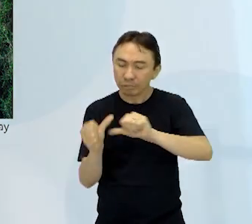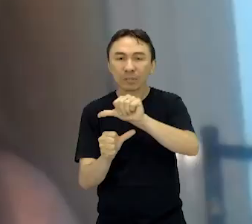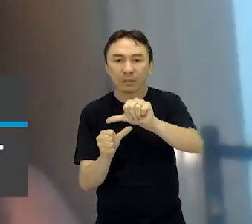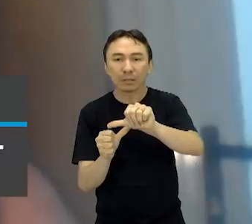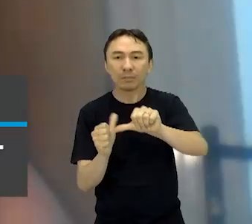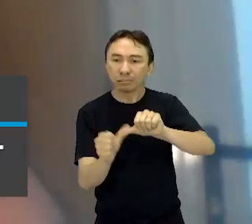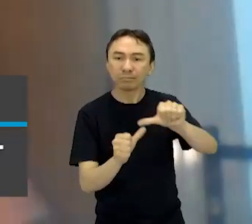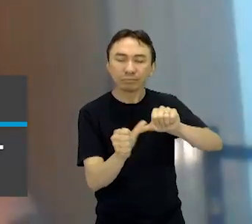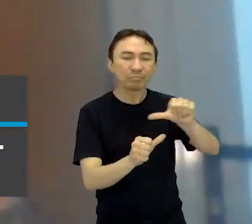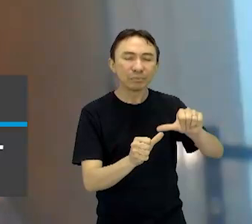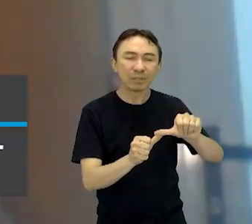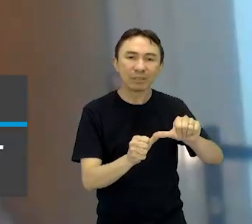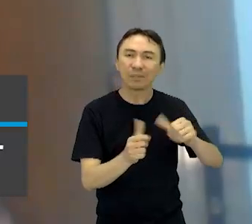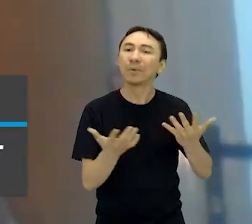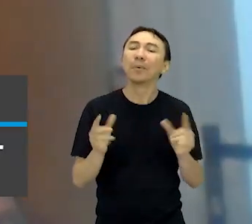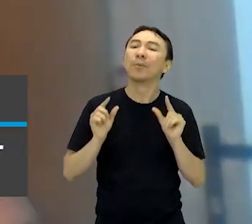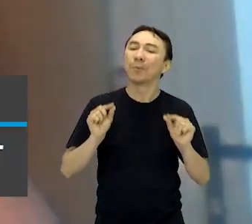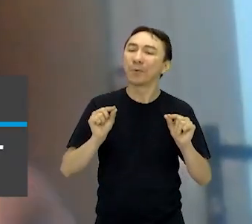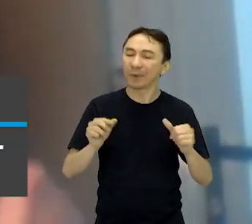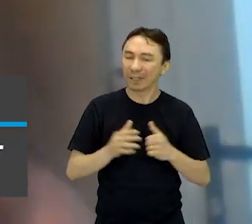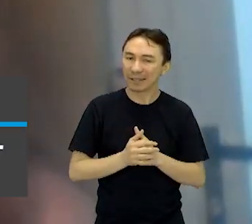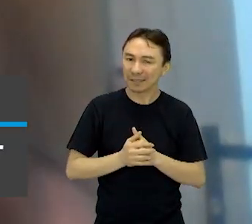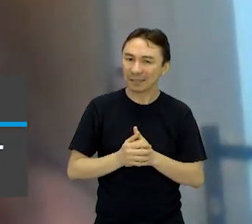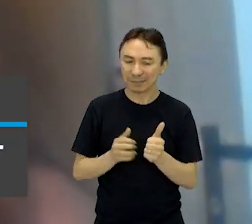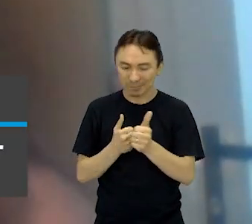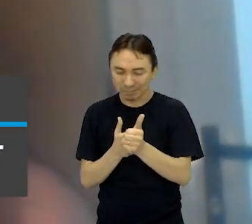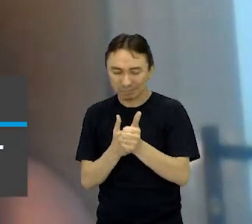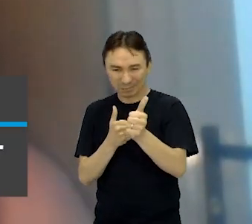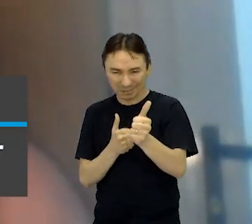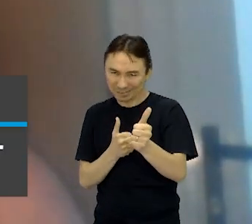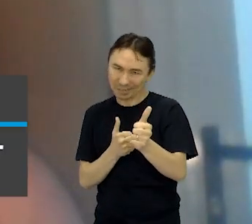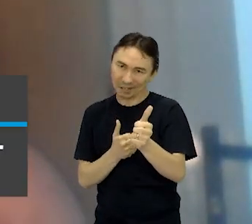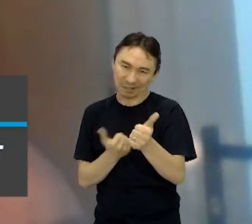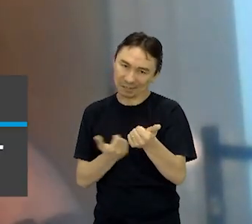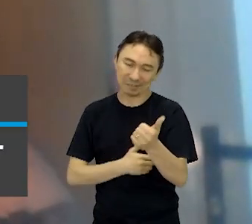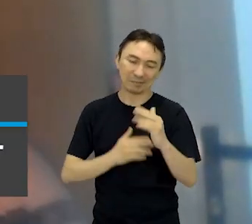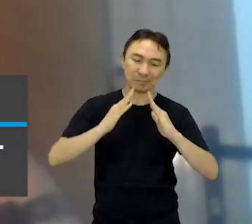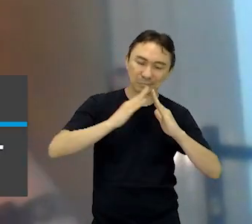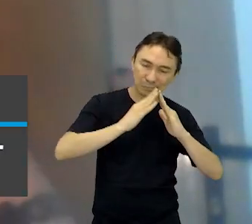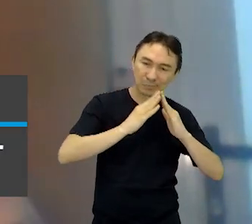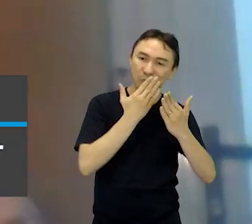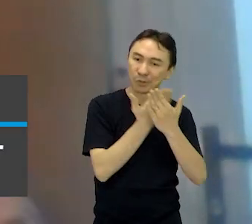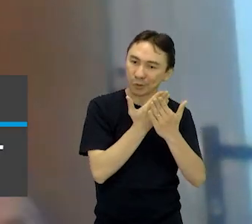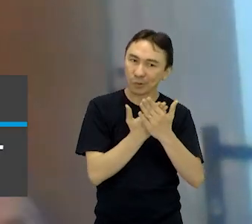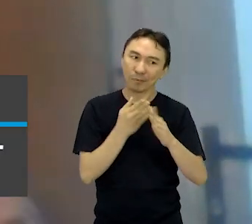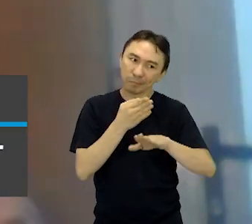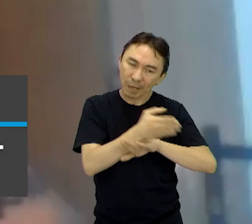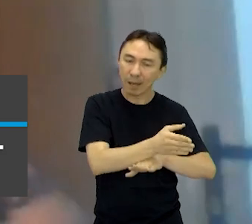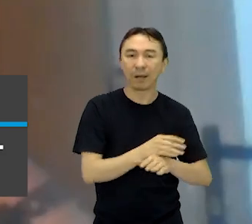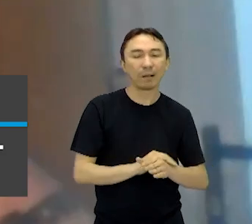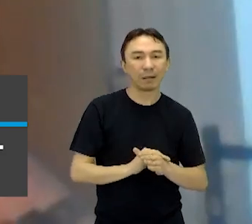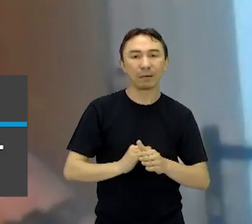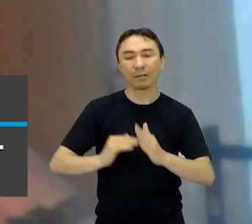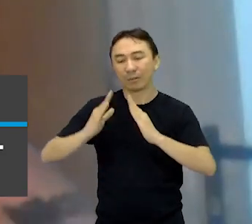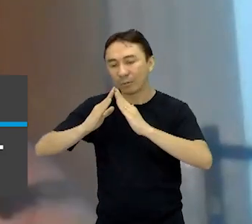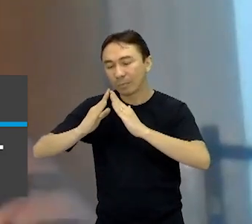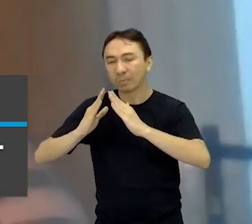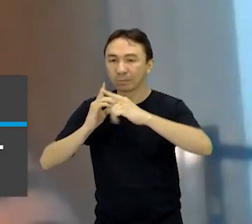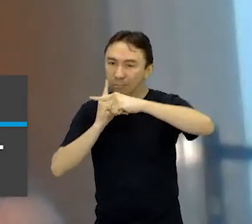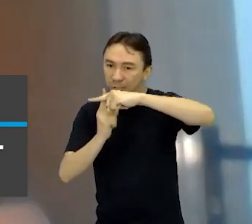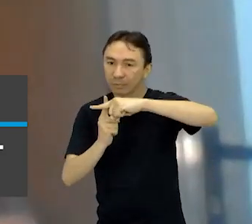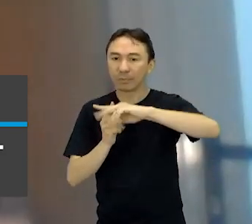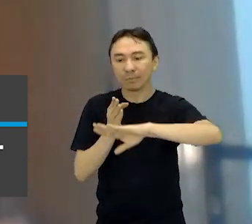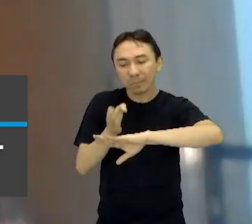gente mora, em que a gente vive, em que a gente vai à escola, a gente de repente frequenta a igreja, uma praça, casa